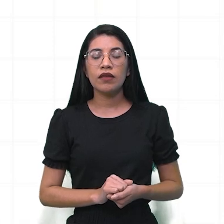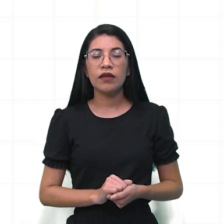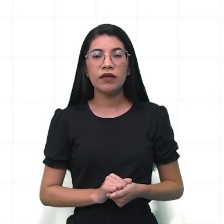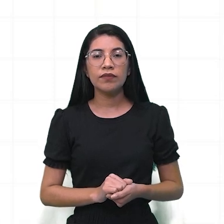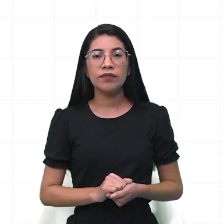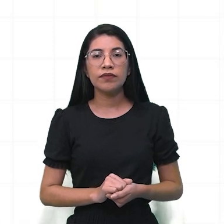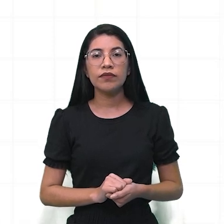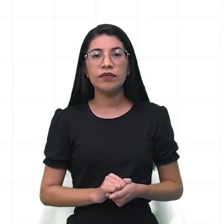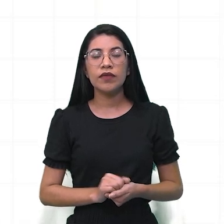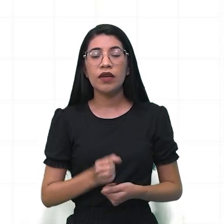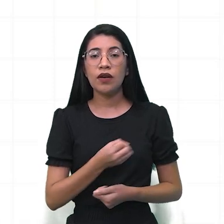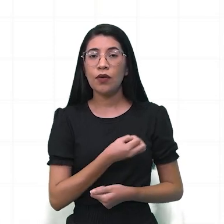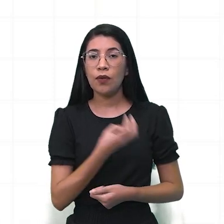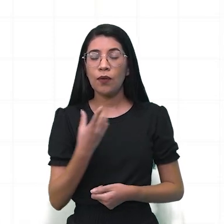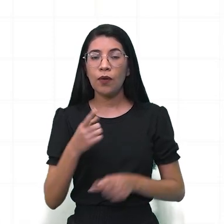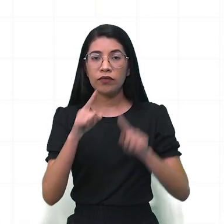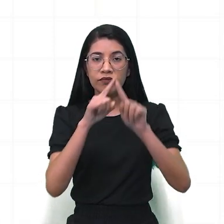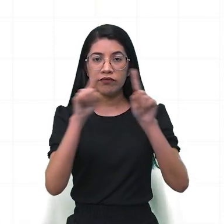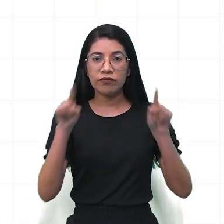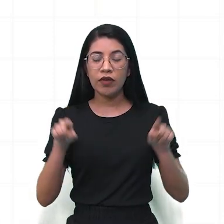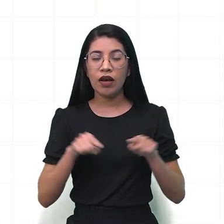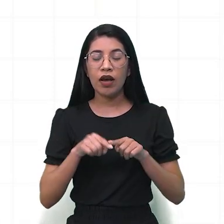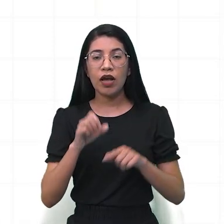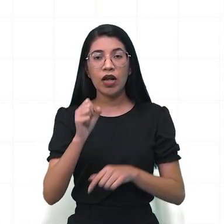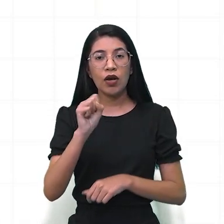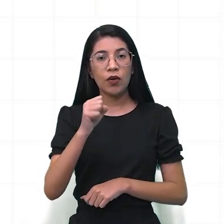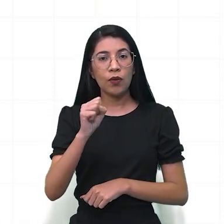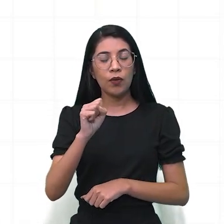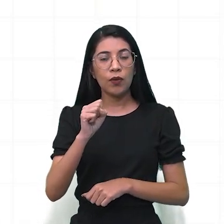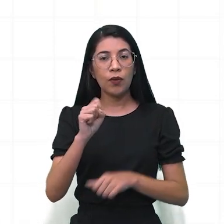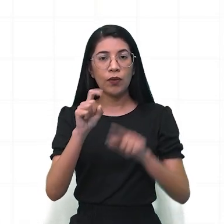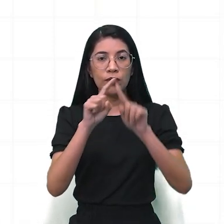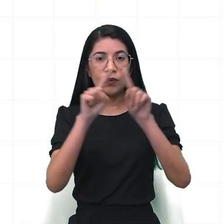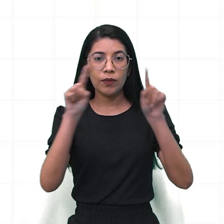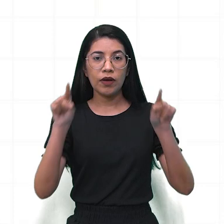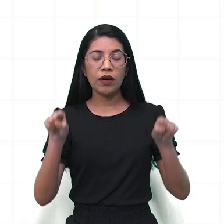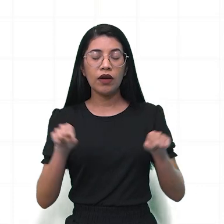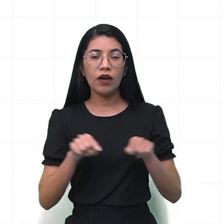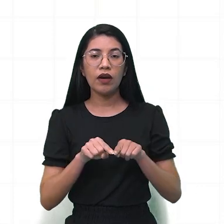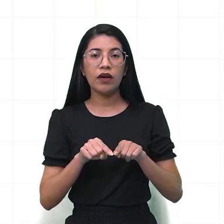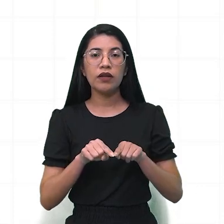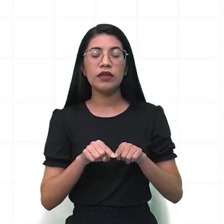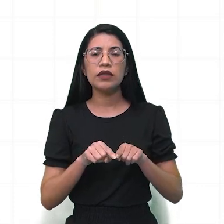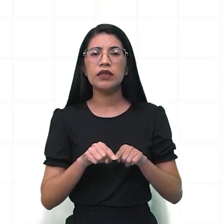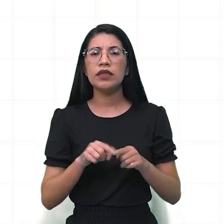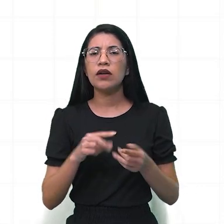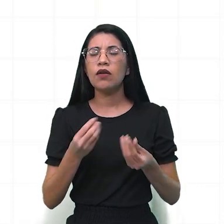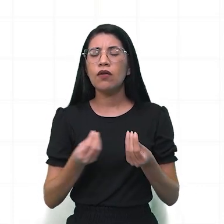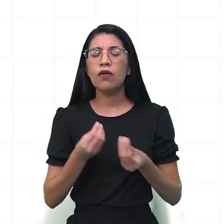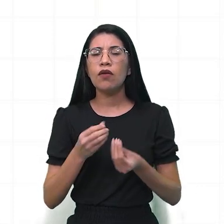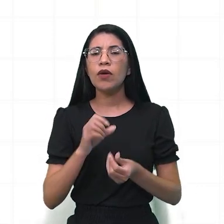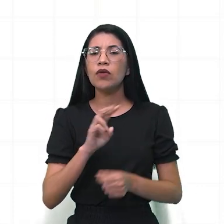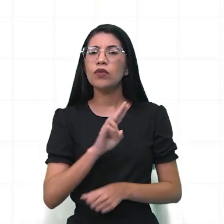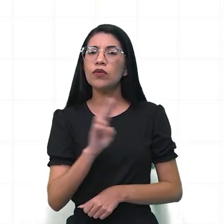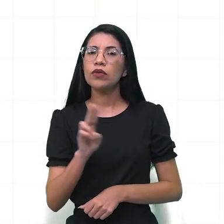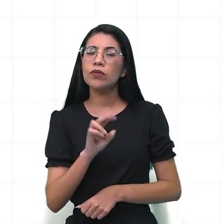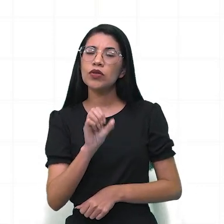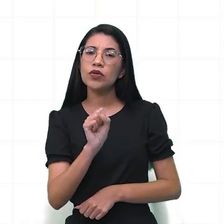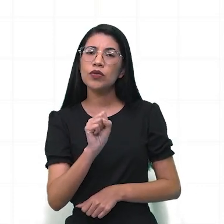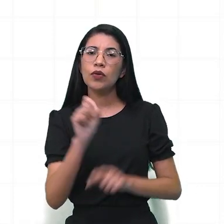4, 5, 6, 7, 8. 8 lados. E um polígono de 8 lados, professor, como é que a gente chama?